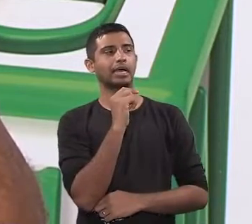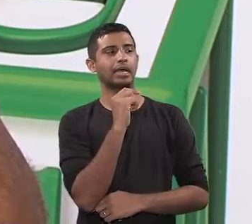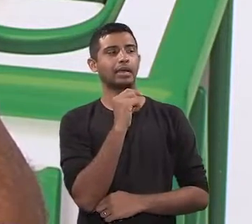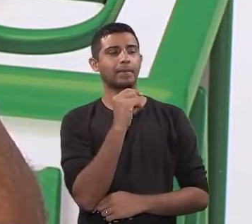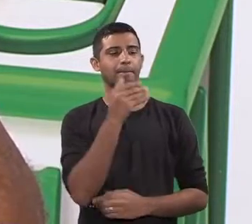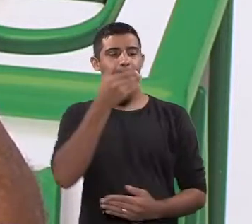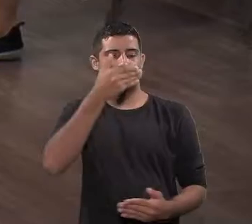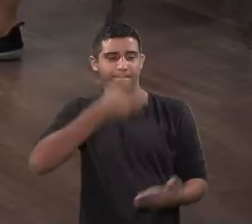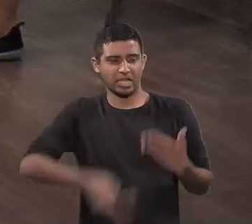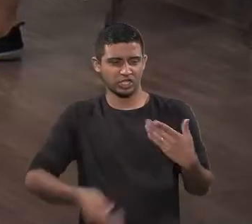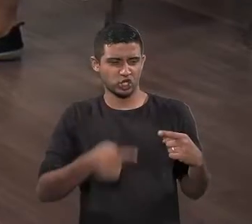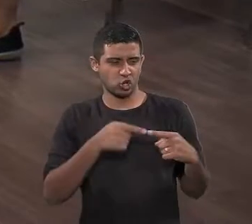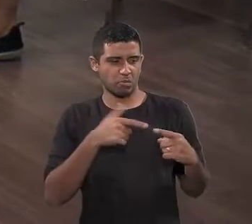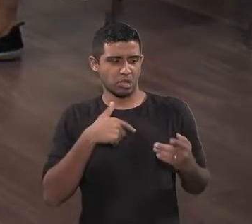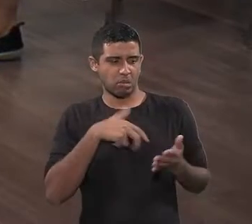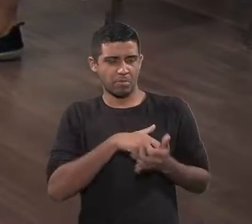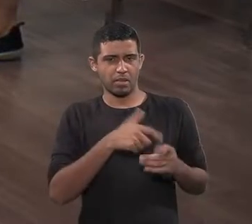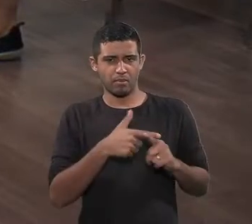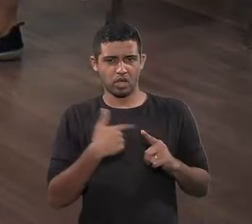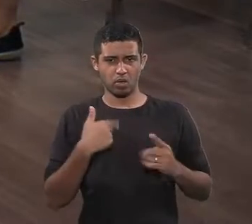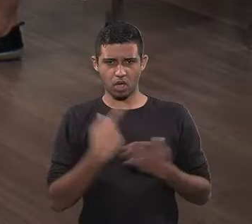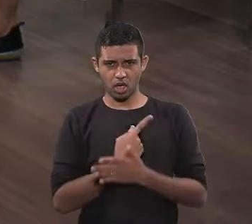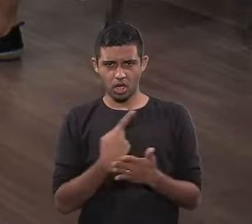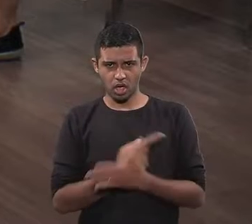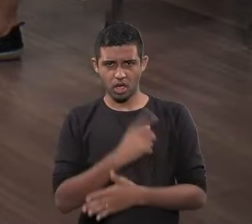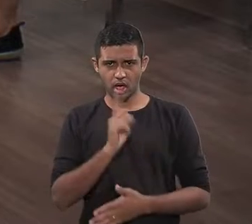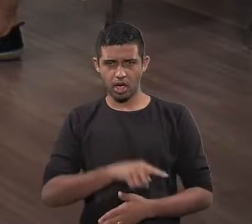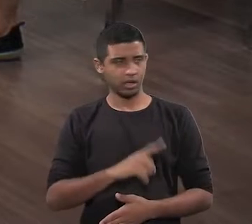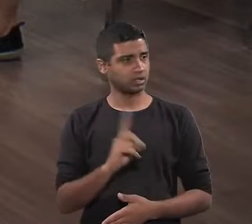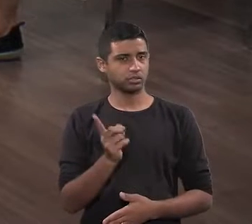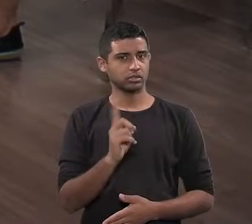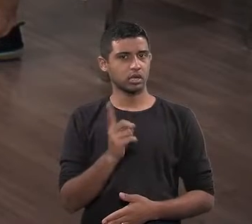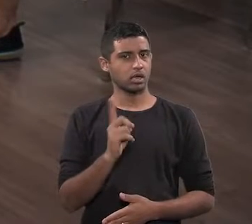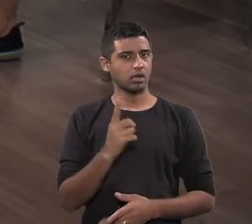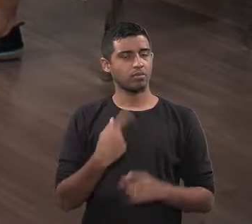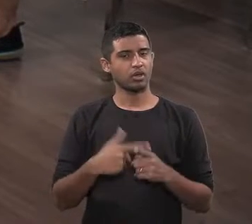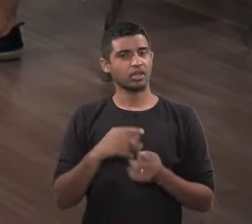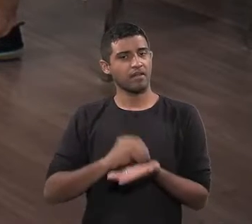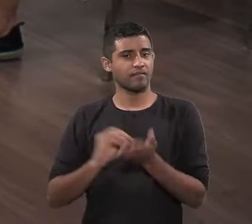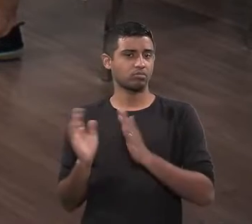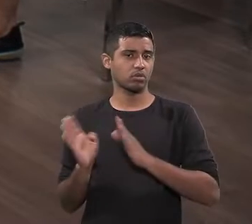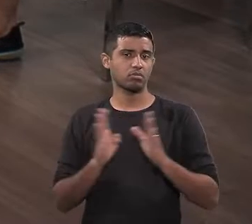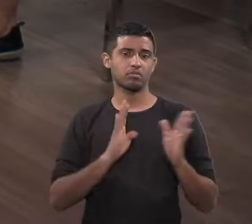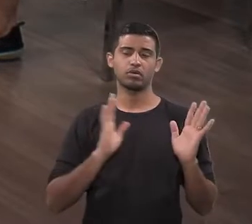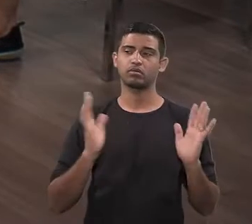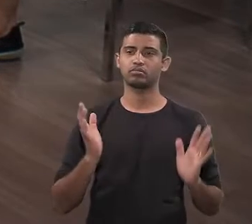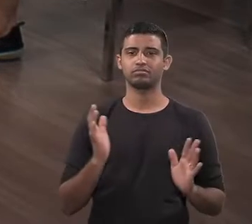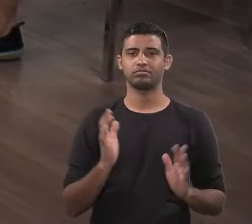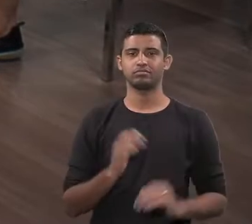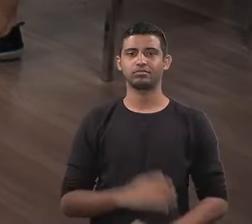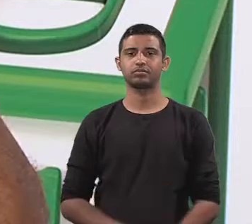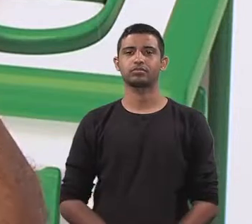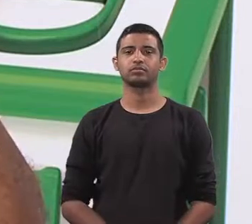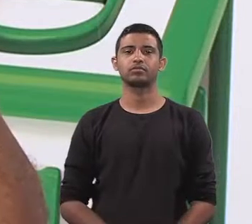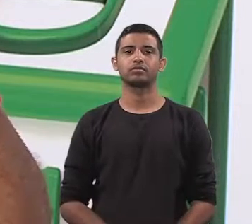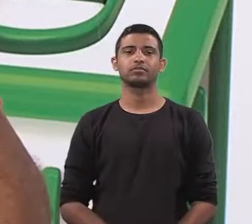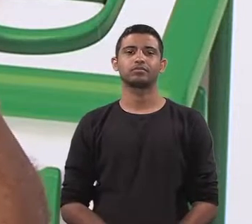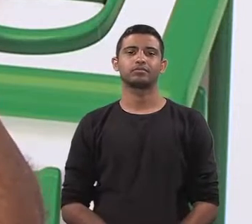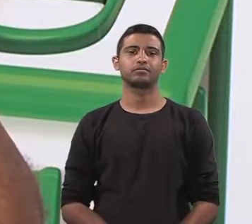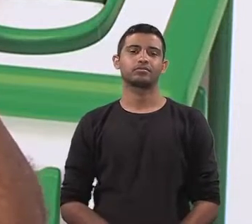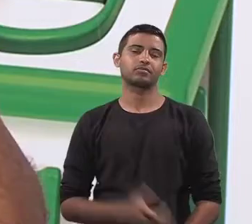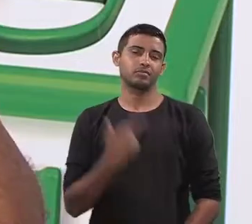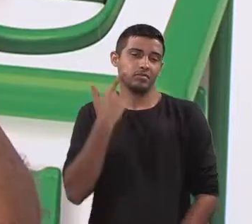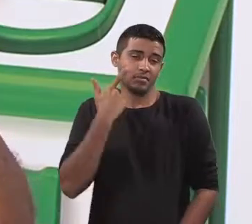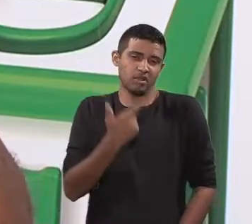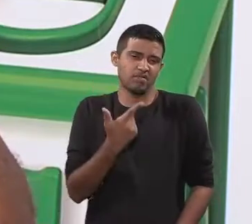você não está sendo penalizado porque você errou somente. O outro, às vezes, teve mais qualidade de acerto do que você. Isso não